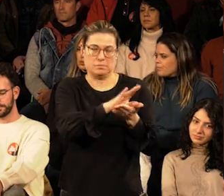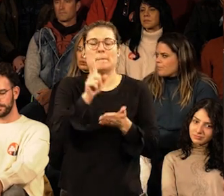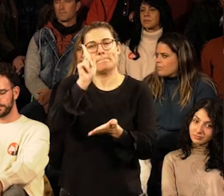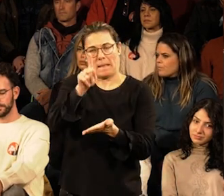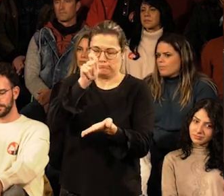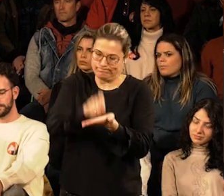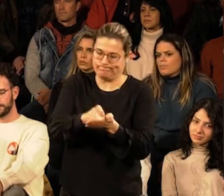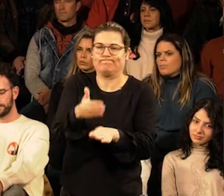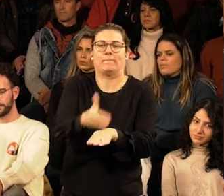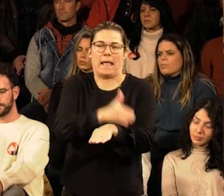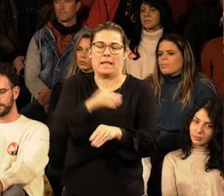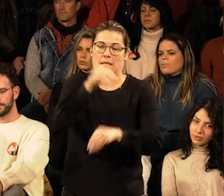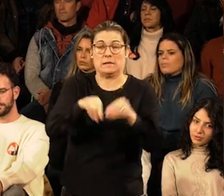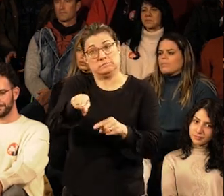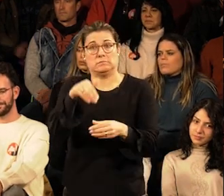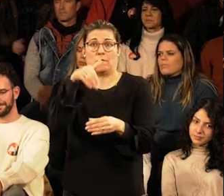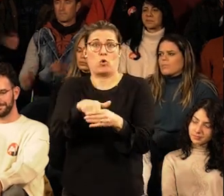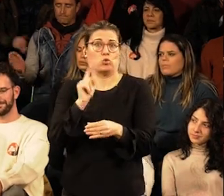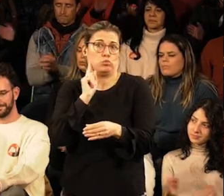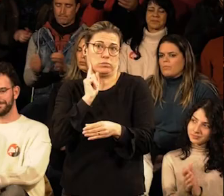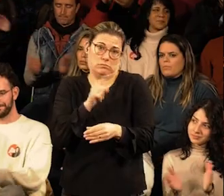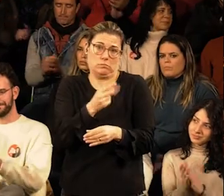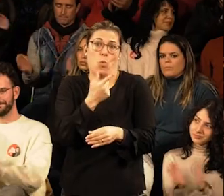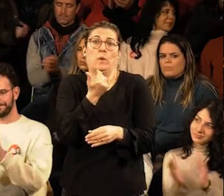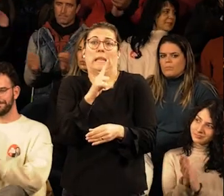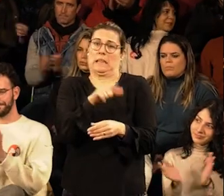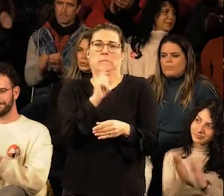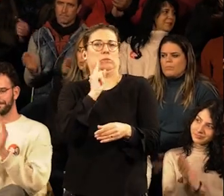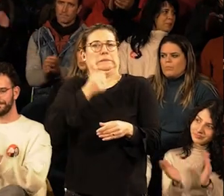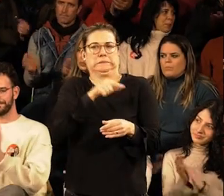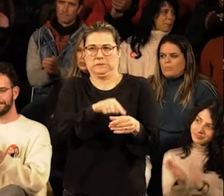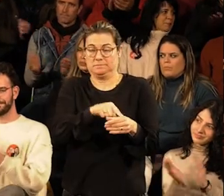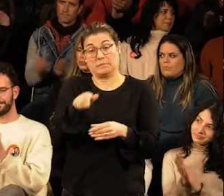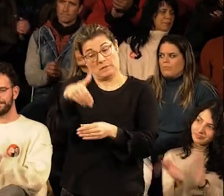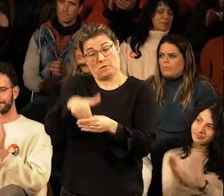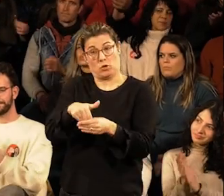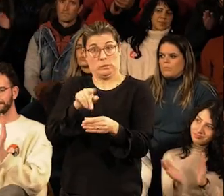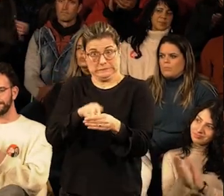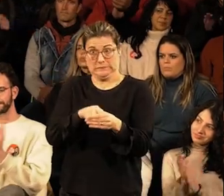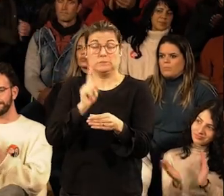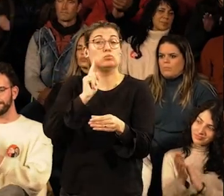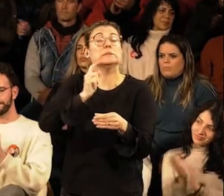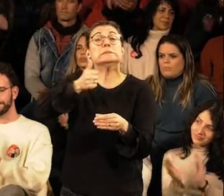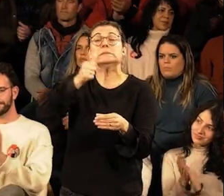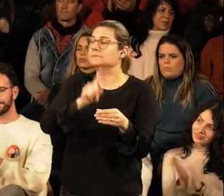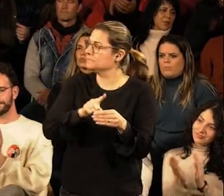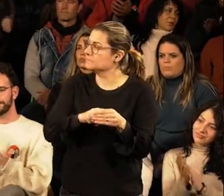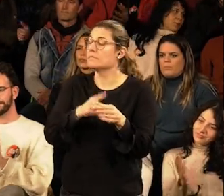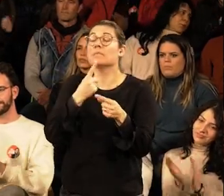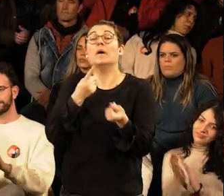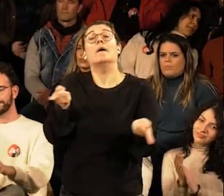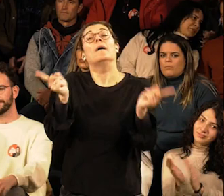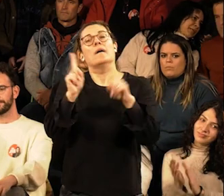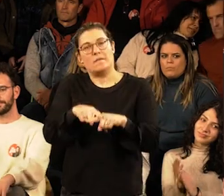eleições antecipadas o voto útil o voto útil voltou